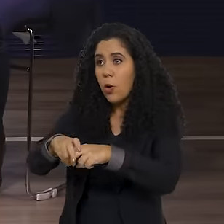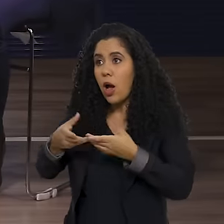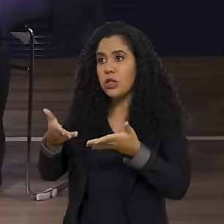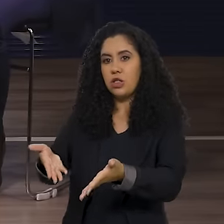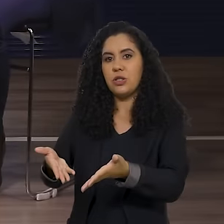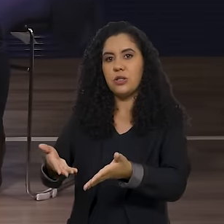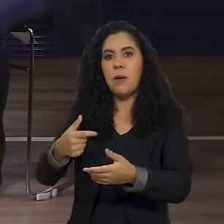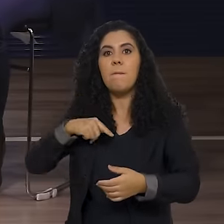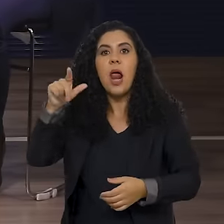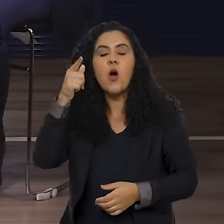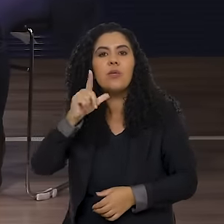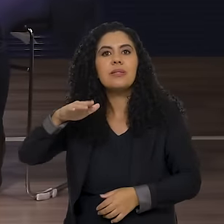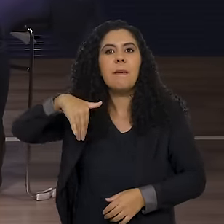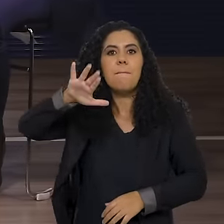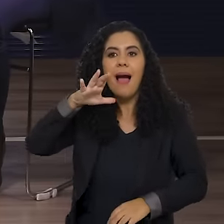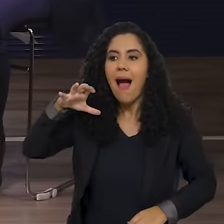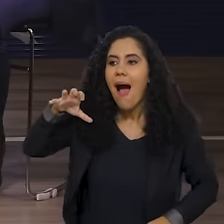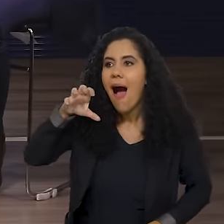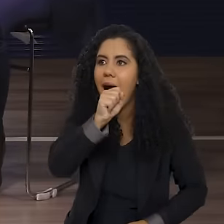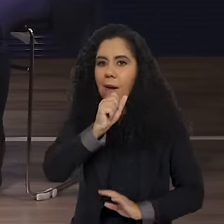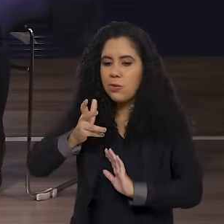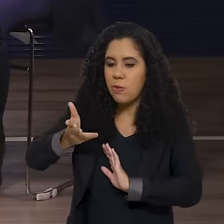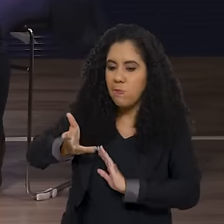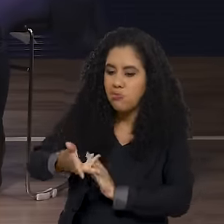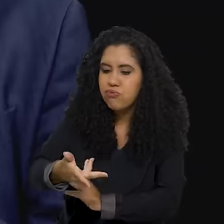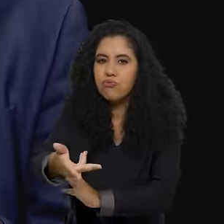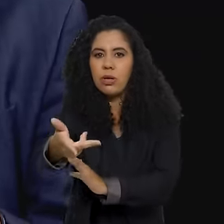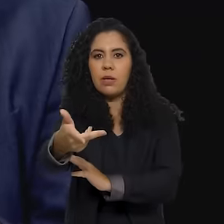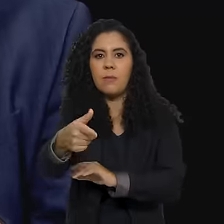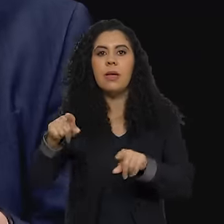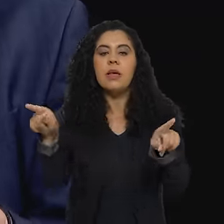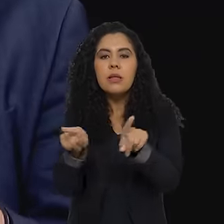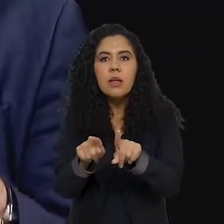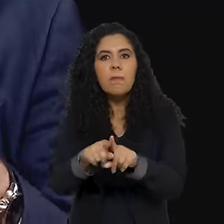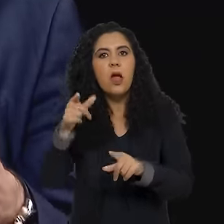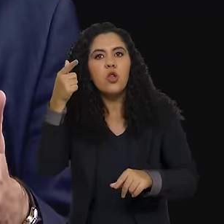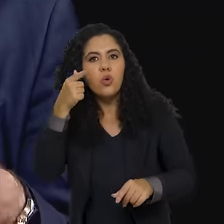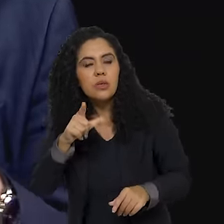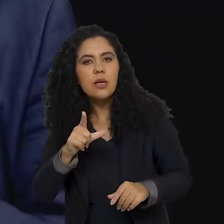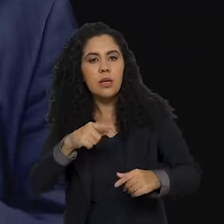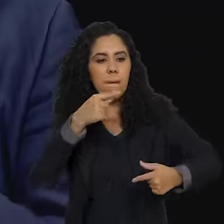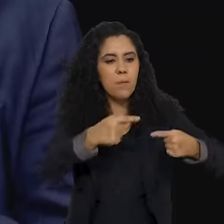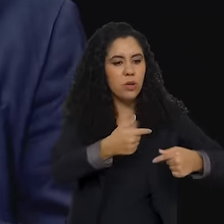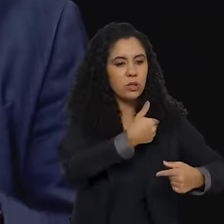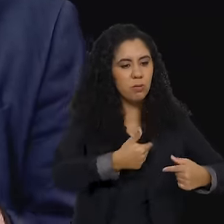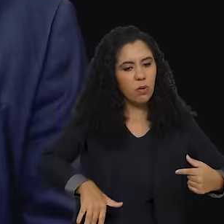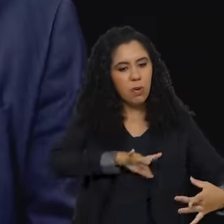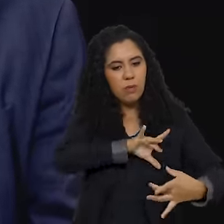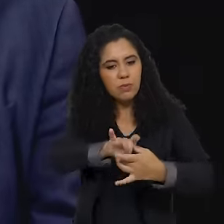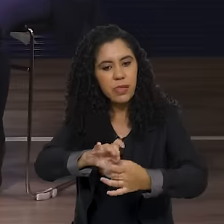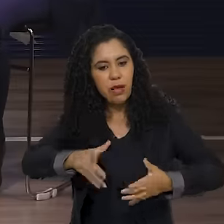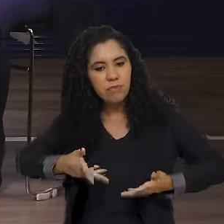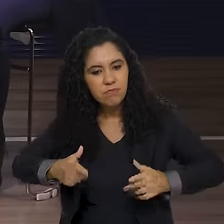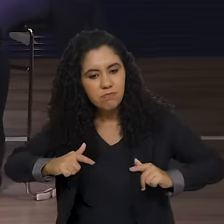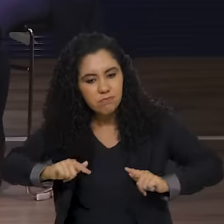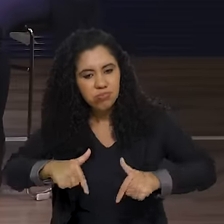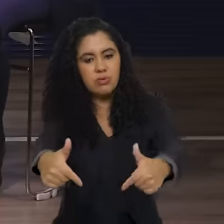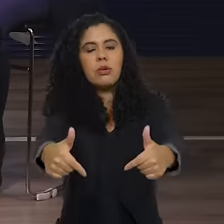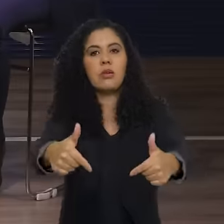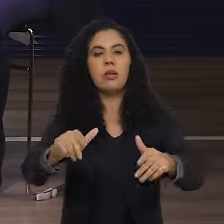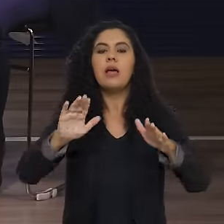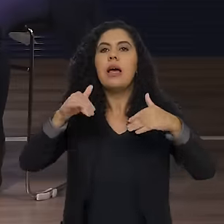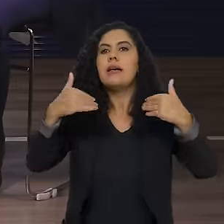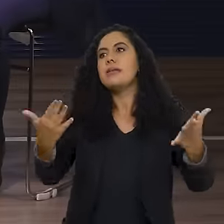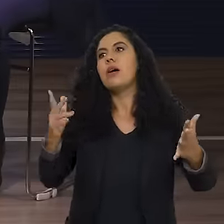justamente para isso, para ela ser mais ágil, ter mais flexibilidade e poder apoiar as políticas públicas com mais flexibilidade. Então, nós